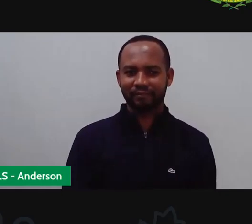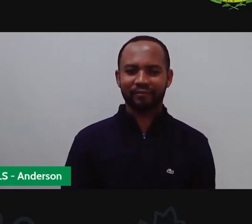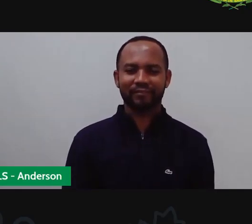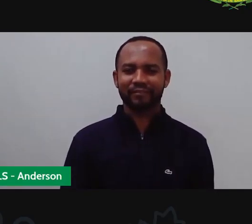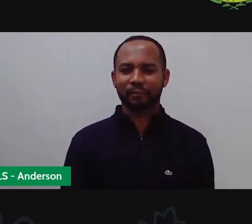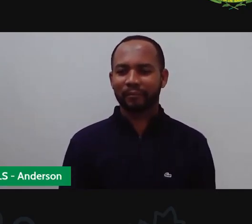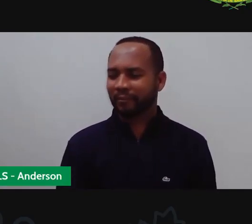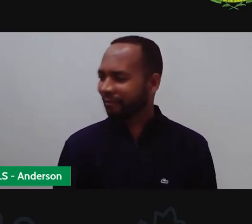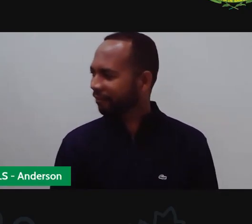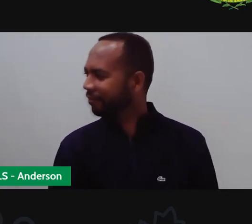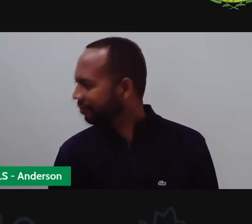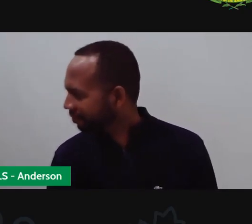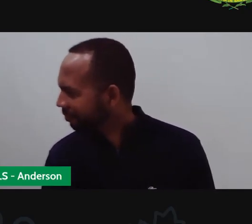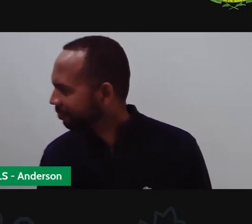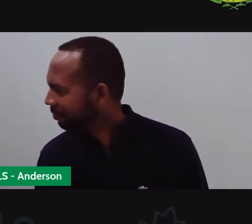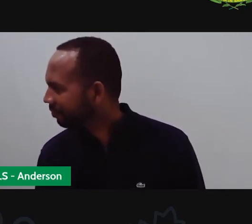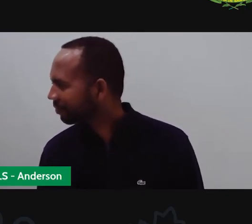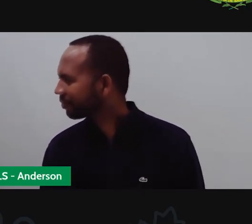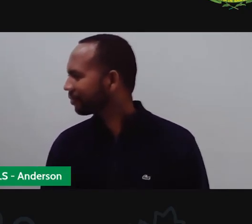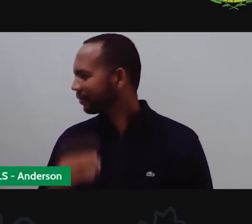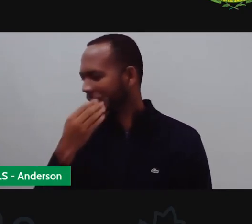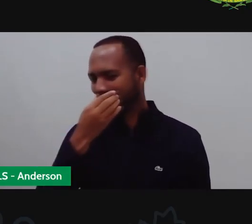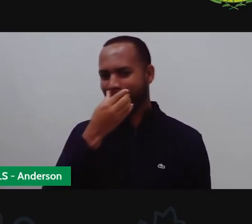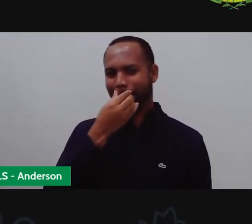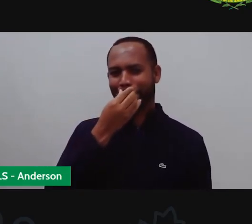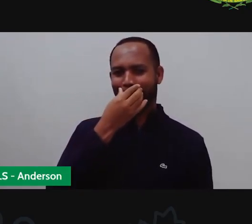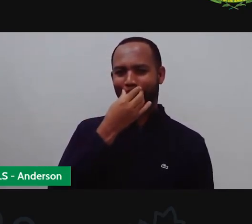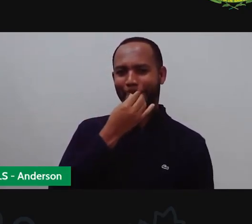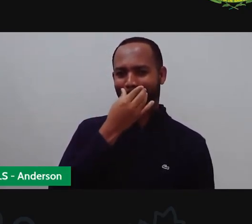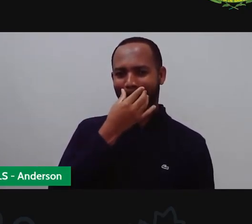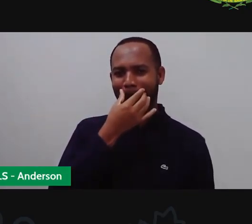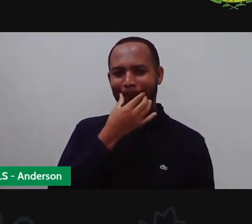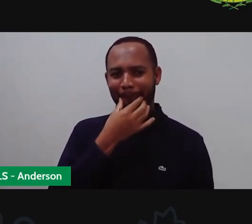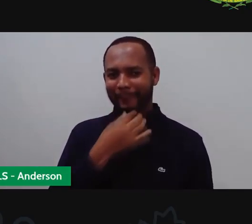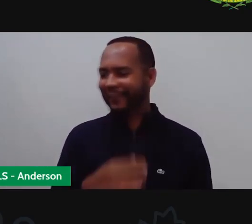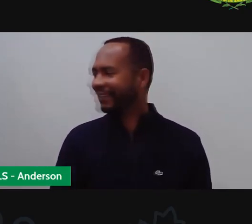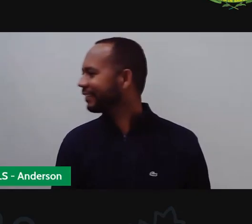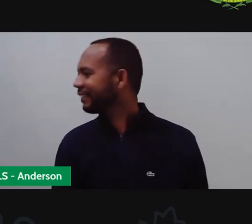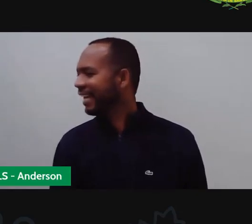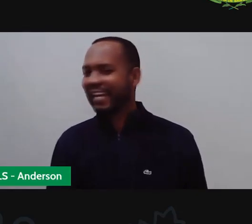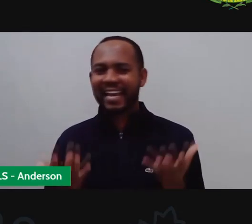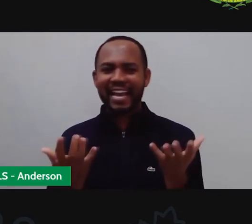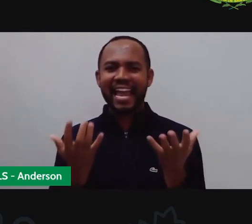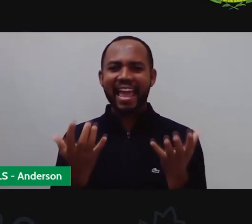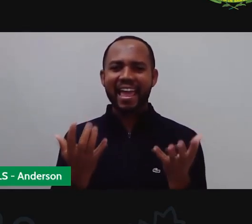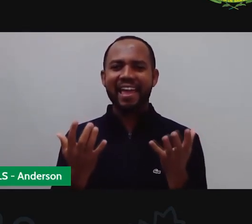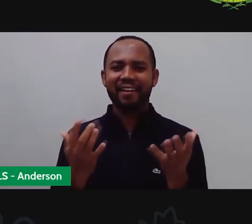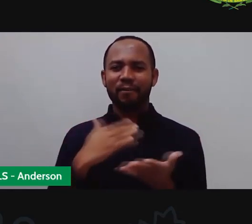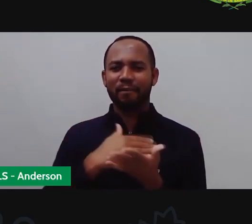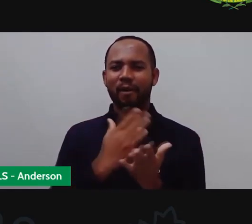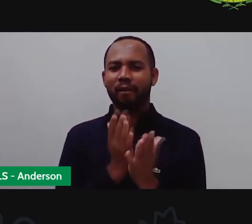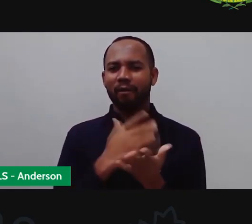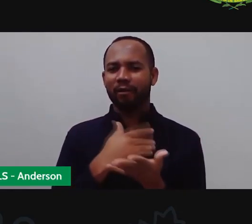na casa de vocês. Vou dar o bolo aqui pra Anderson, porque senão esse menino vai chorar, gente.